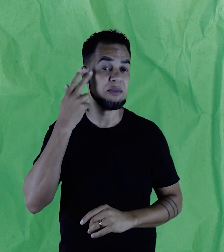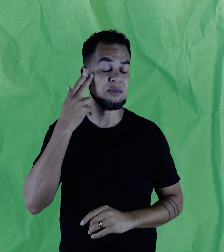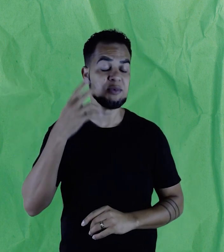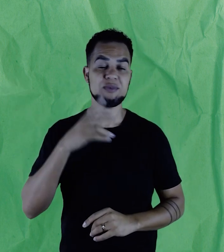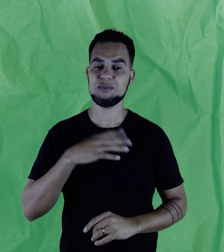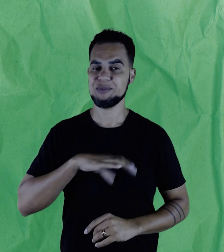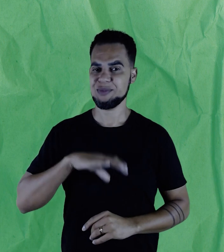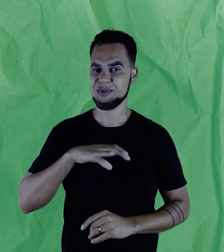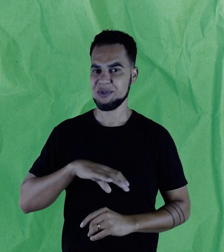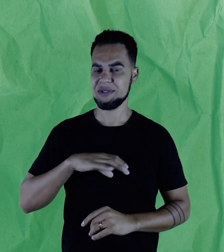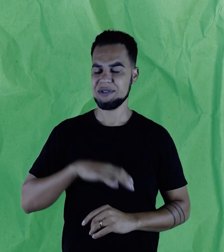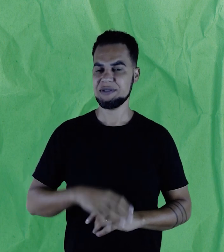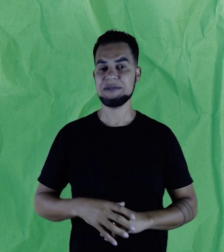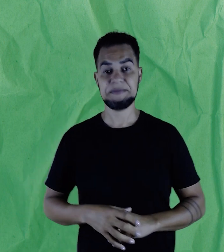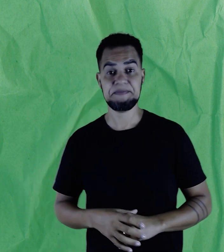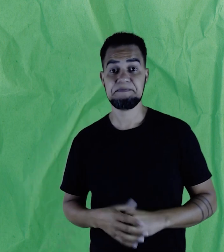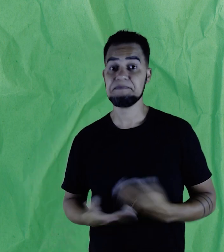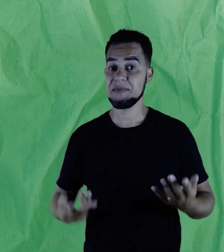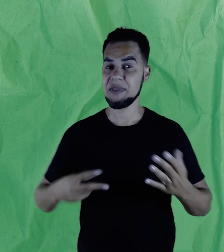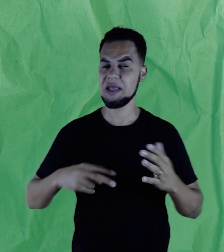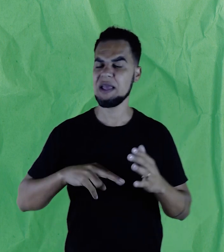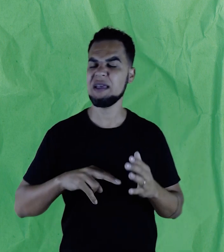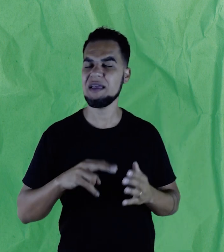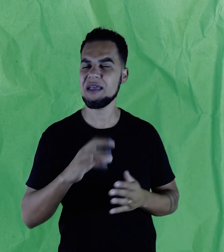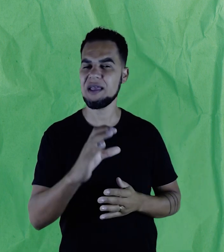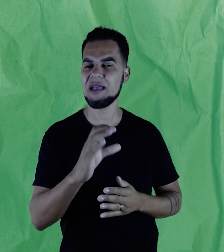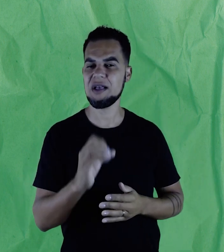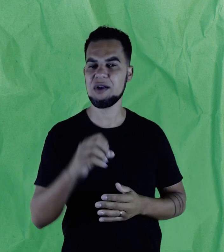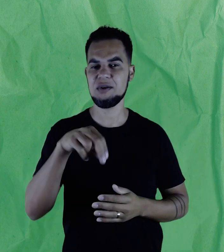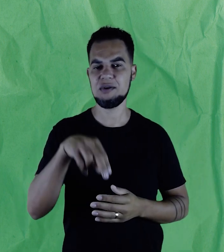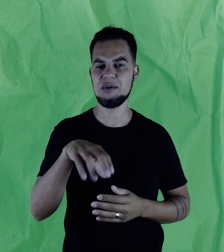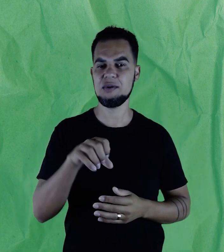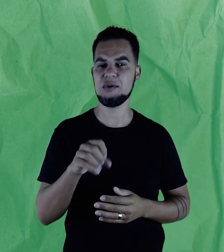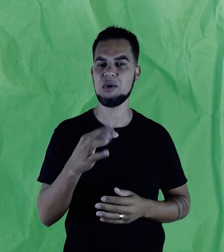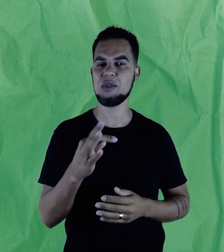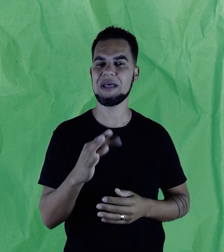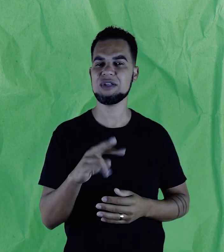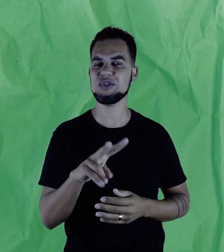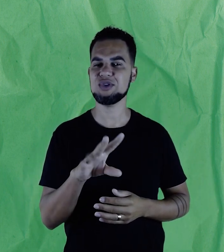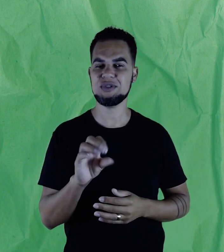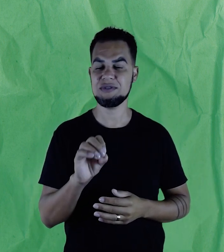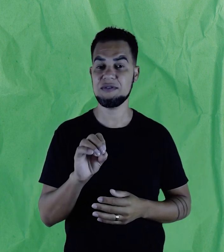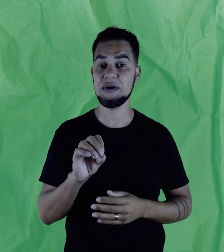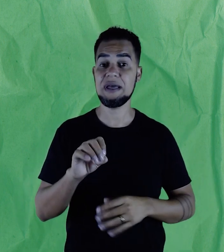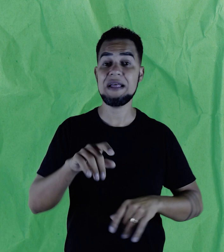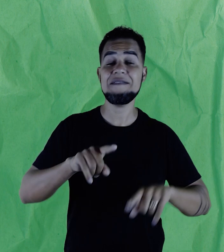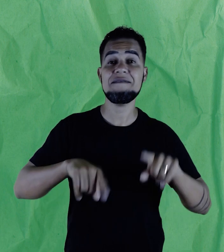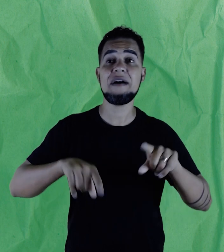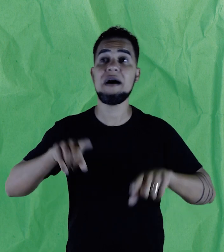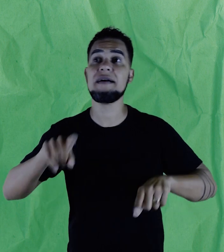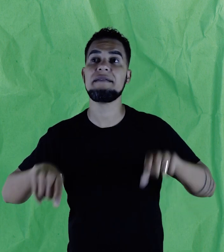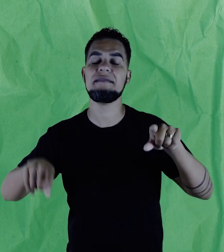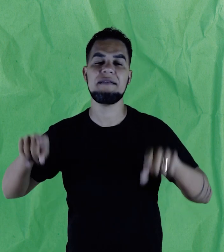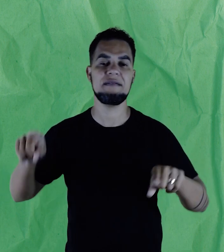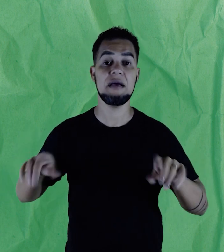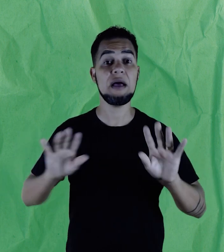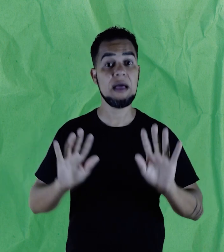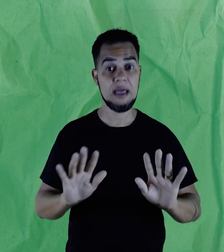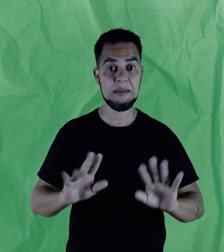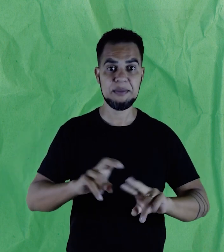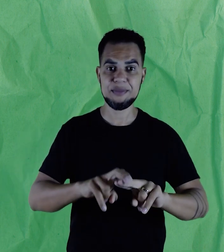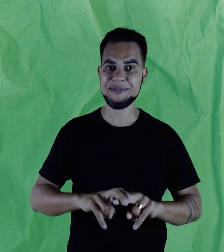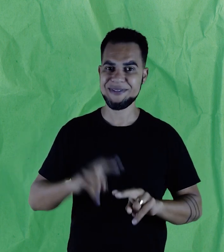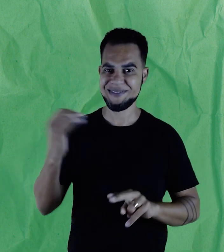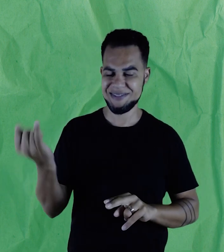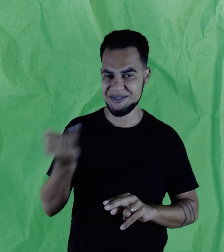destaco a vocês, que o sentido conotativo ele vai variar de língua para língua. Então é muito importante que a gente saiba,